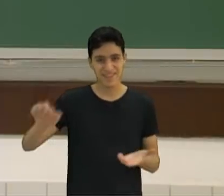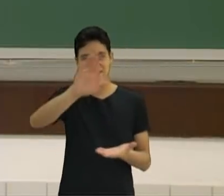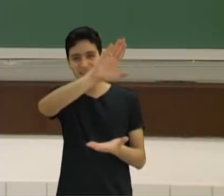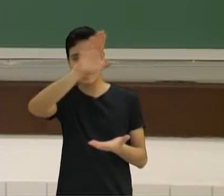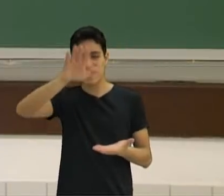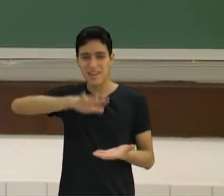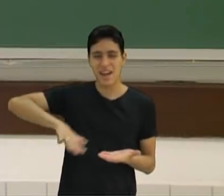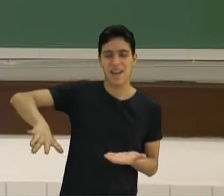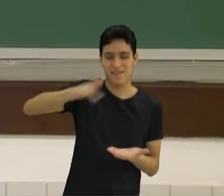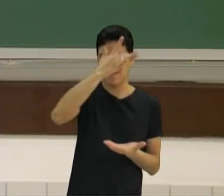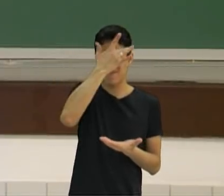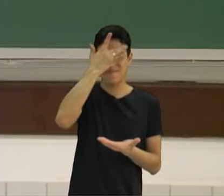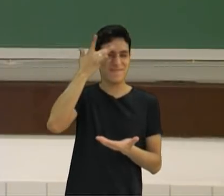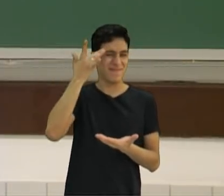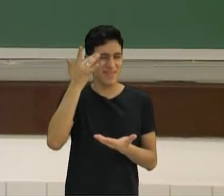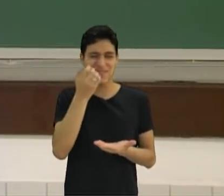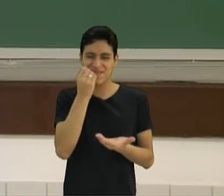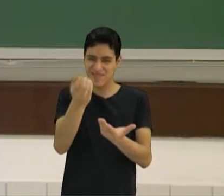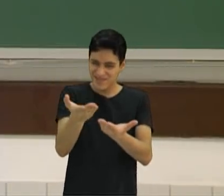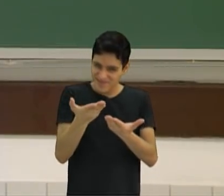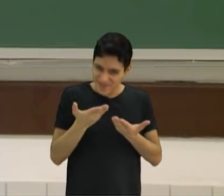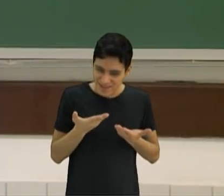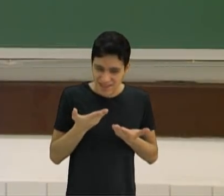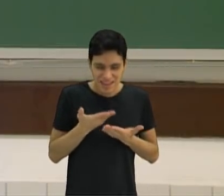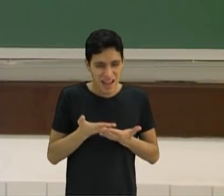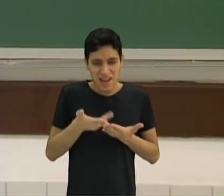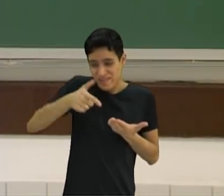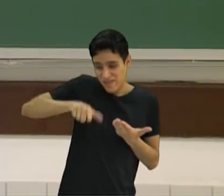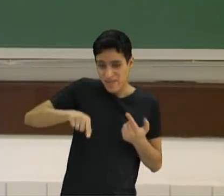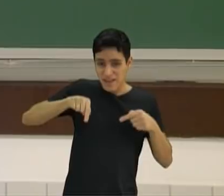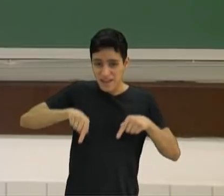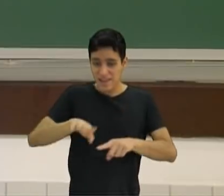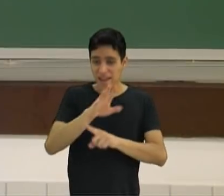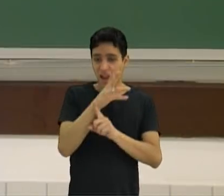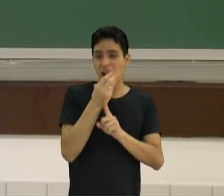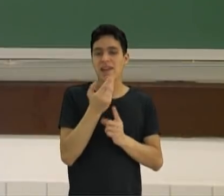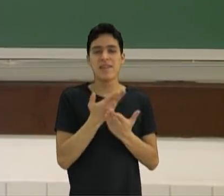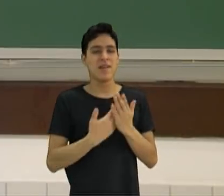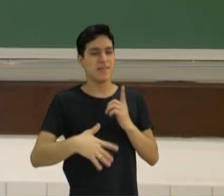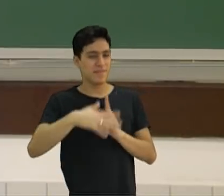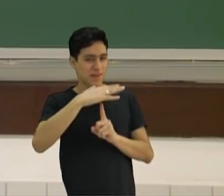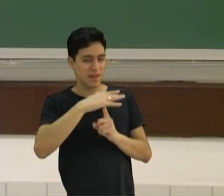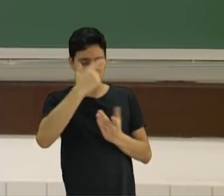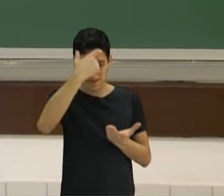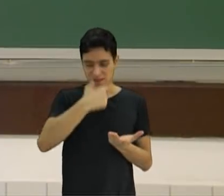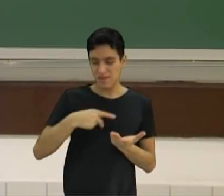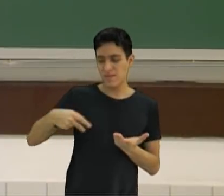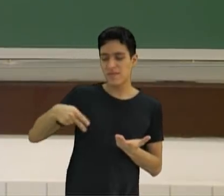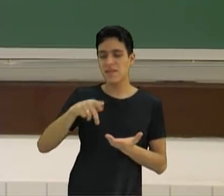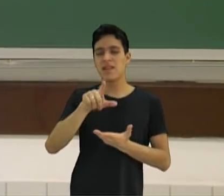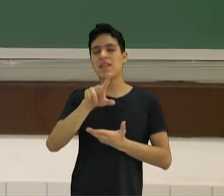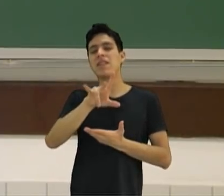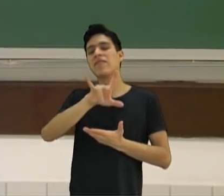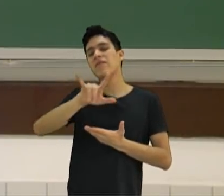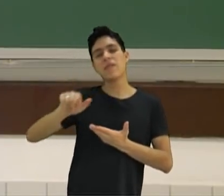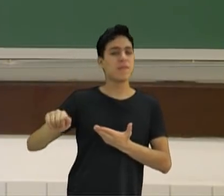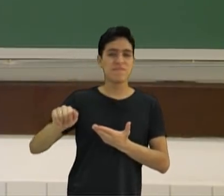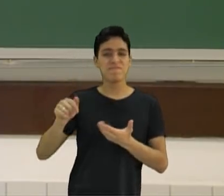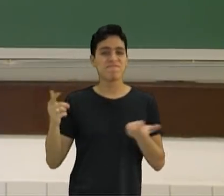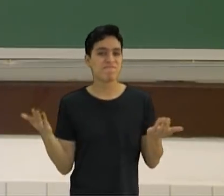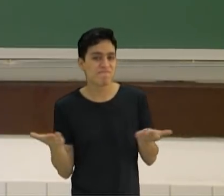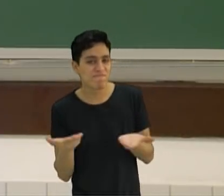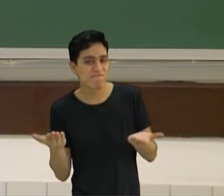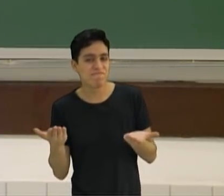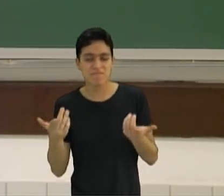Olá, pessoal, sejam bem-vindos a mais uma aula de arte aqui no Aula Paraná. Eu sou a professora Lívia Ullmann e hoje